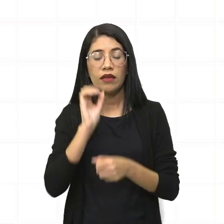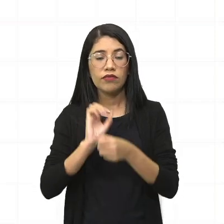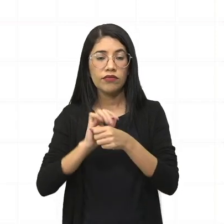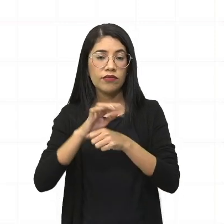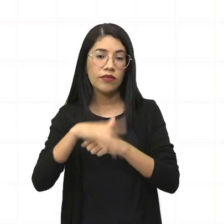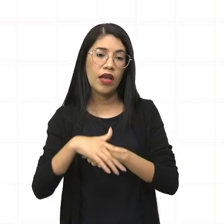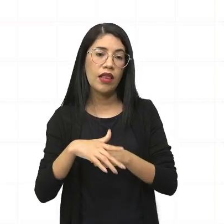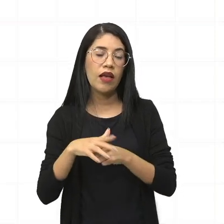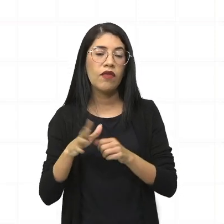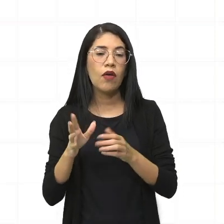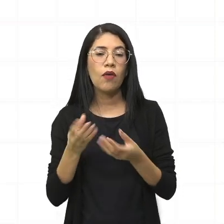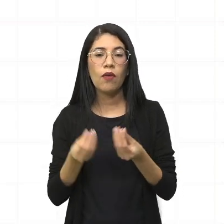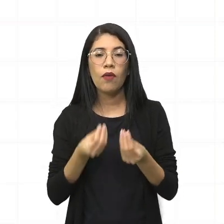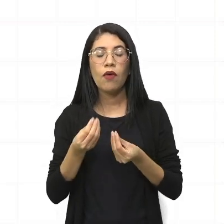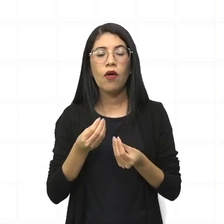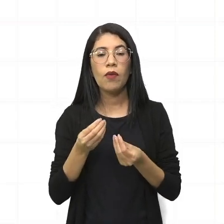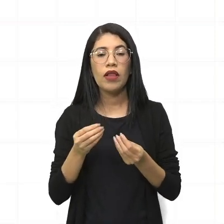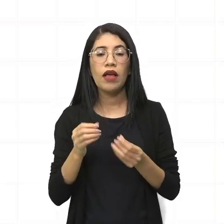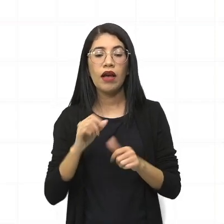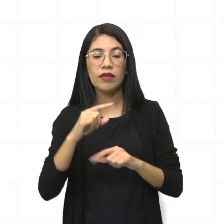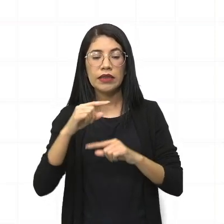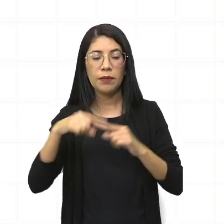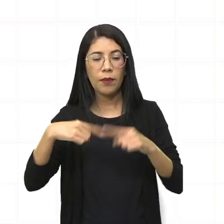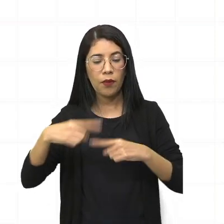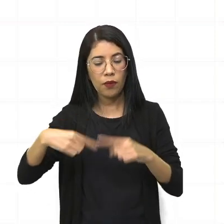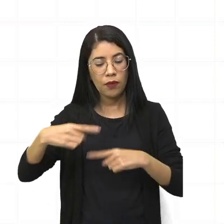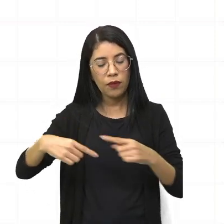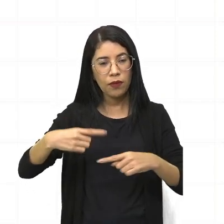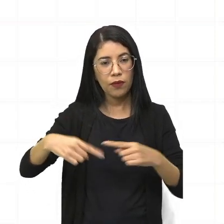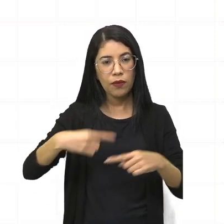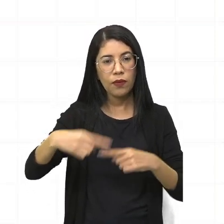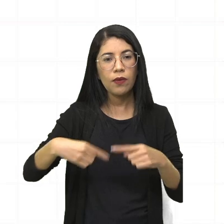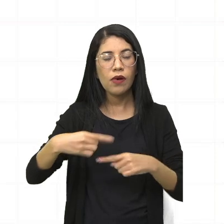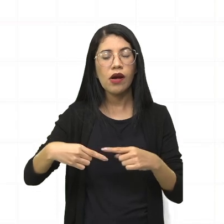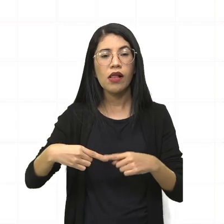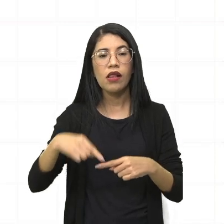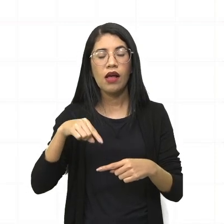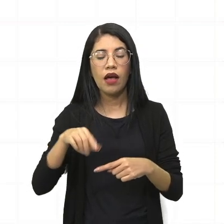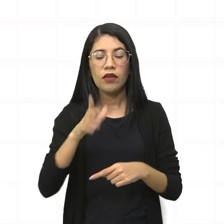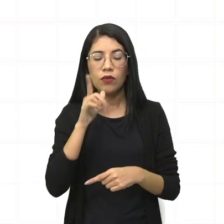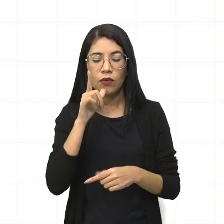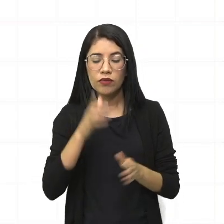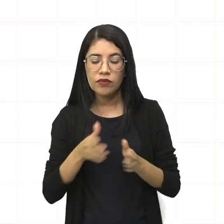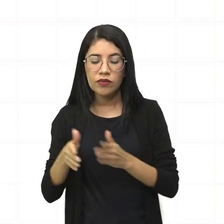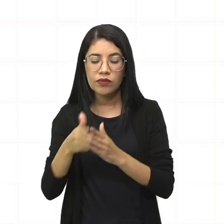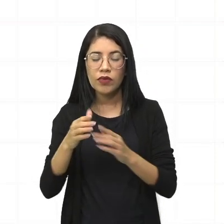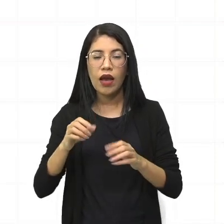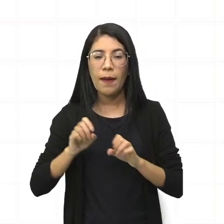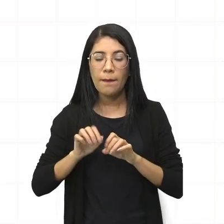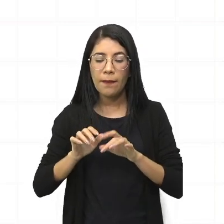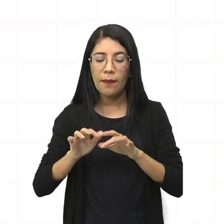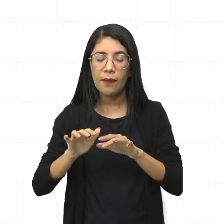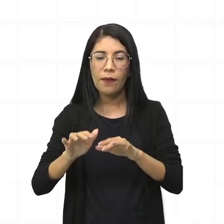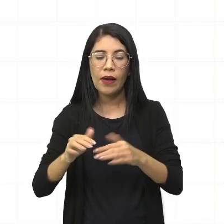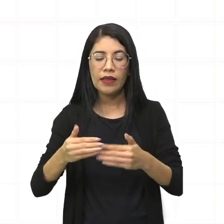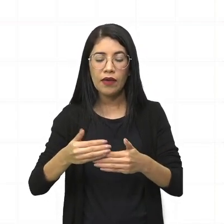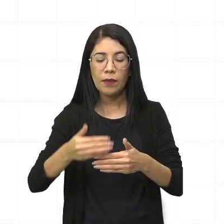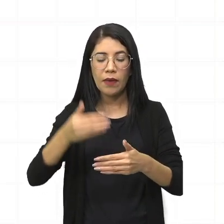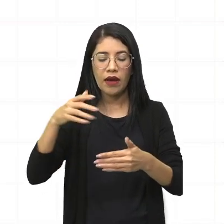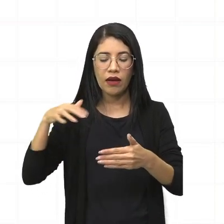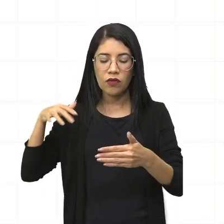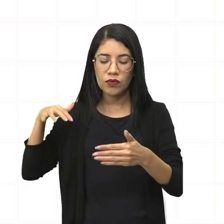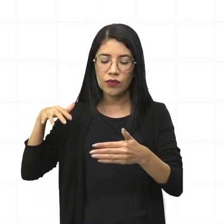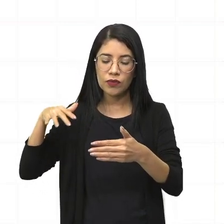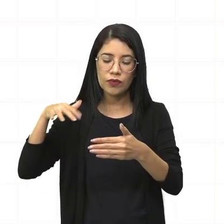elas vão captar a energia da água que está ali em movimento naquele rio, né? Que é represado por uma